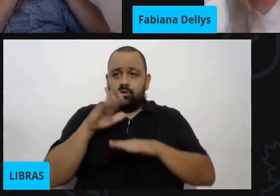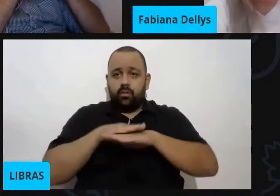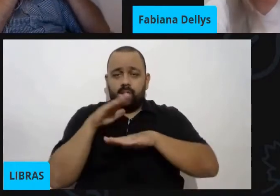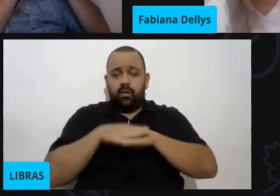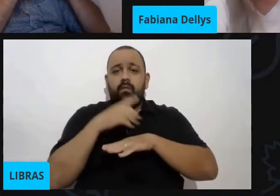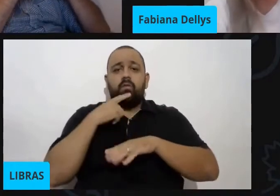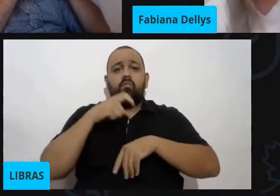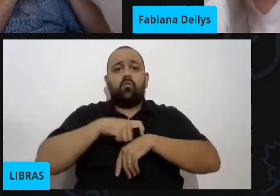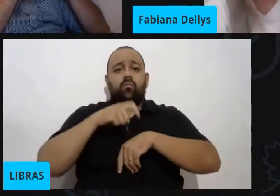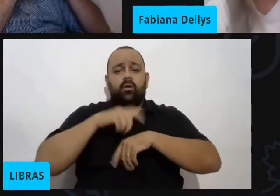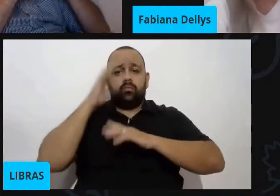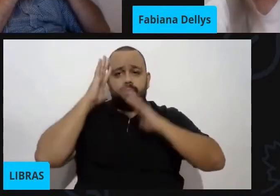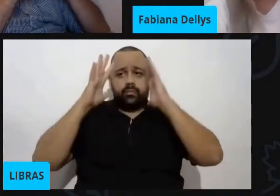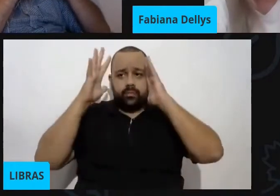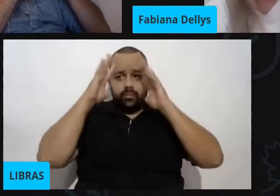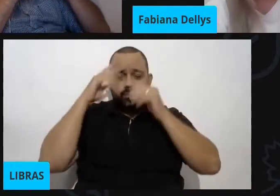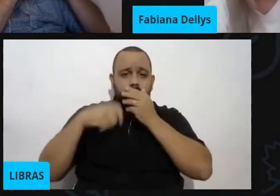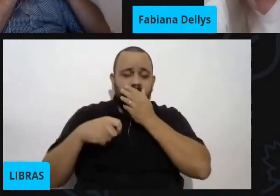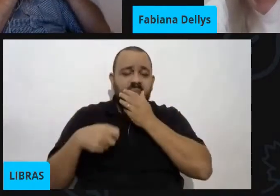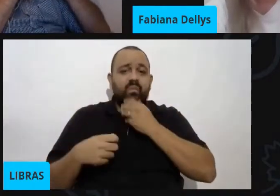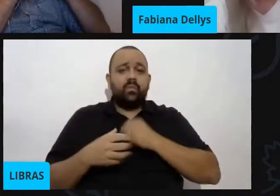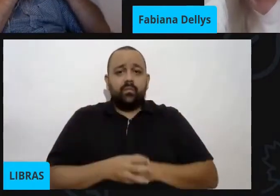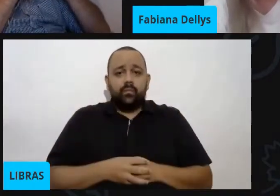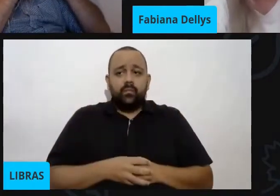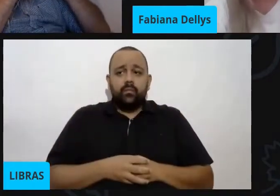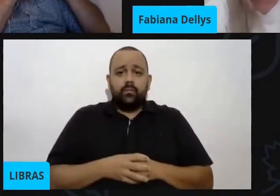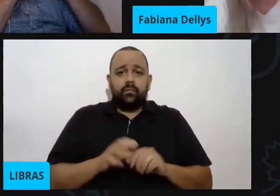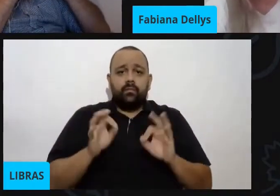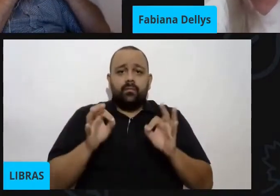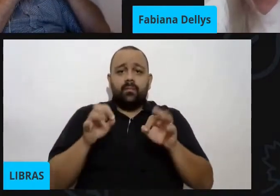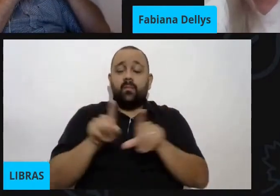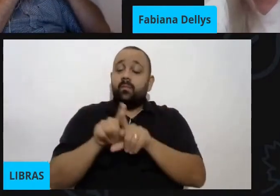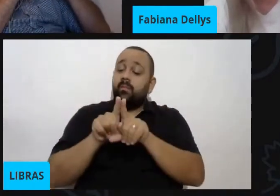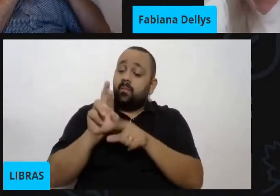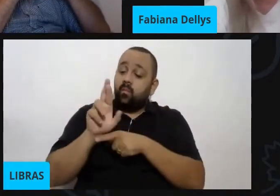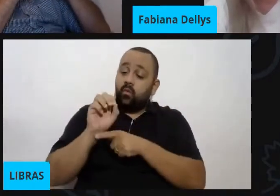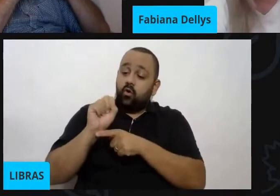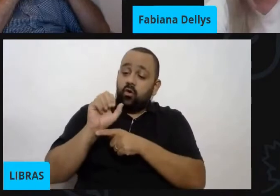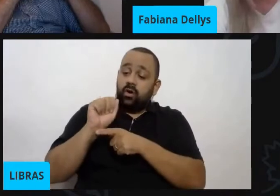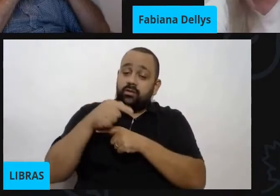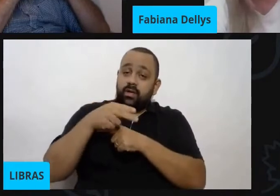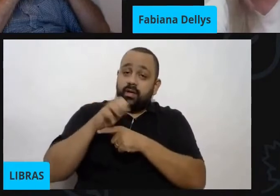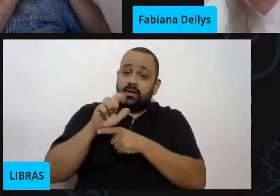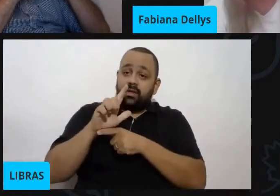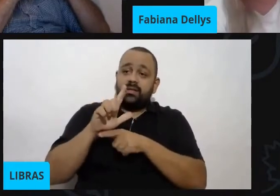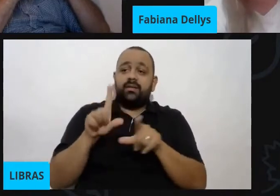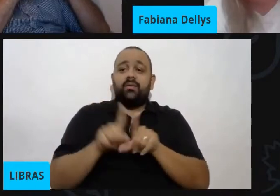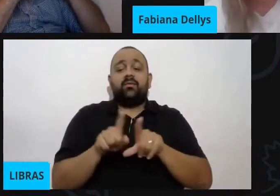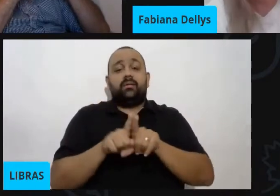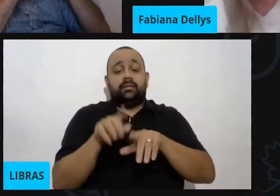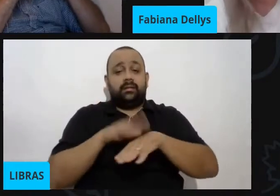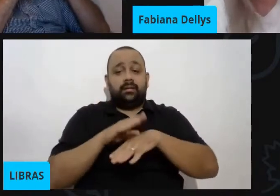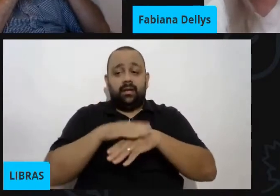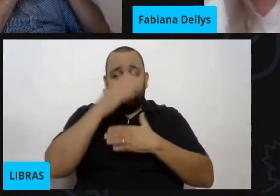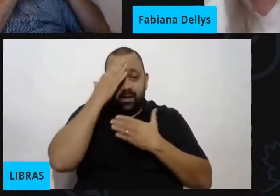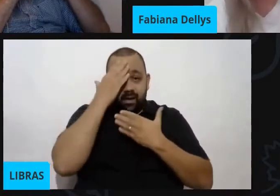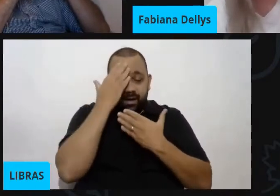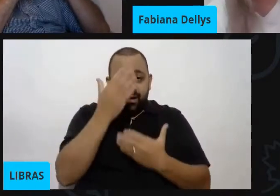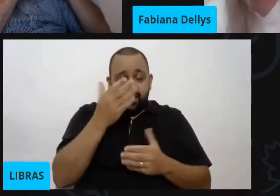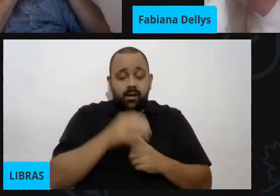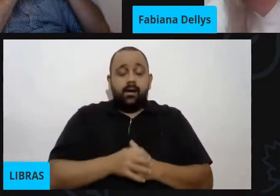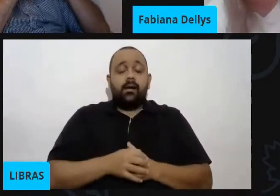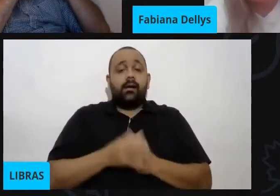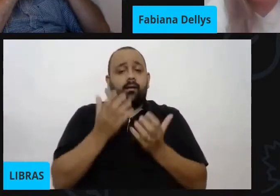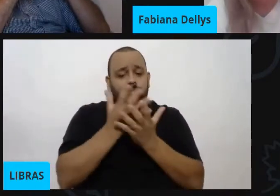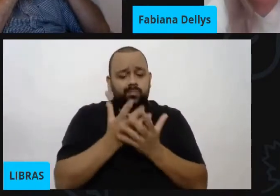muita reflexão. Muita. Né? A Rosaquel, ela está agradecendo, né? Gratidão